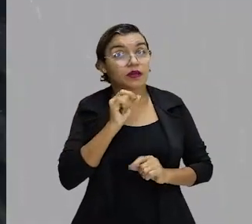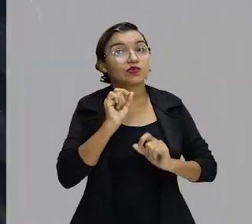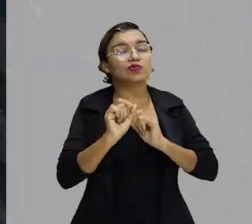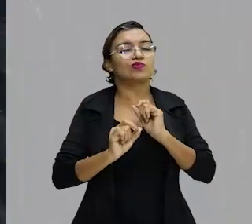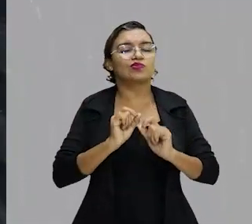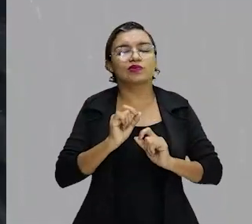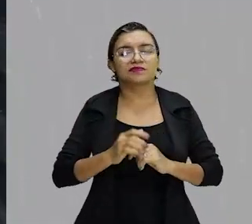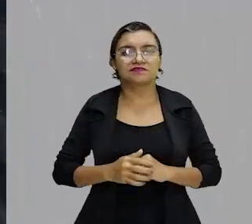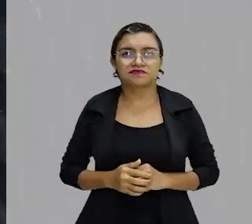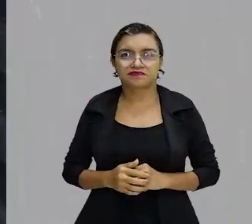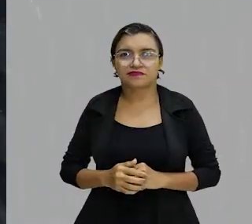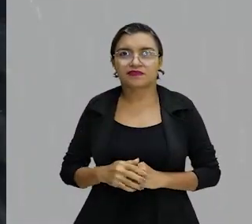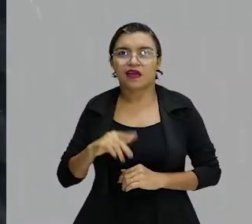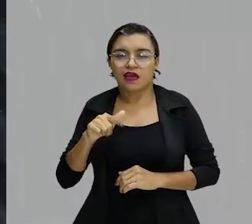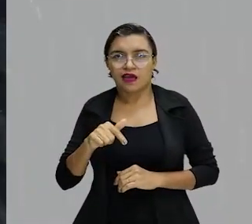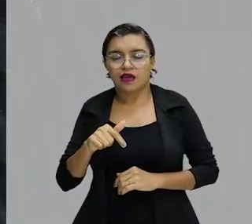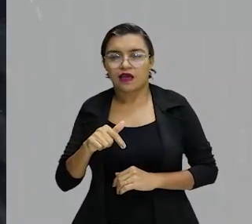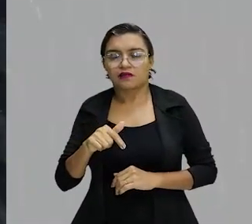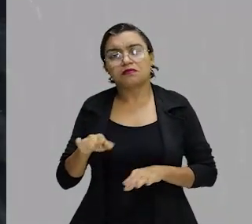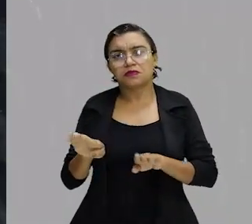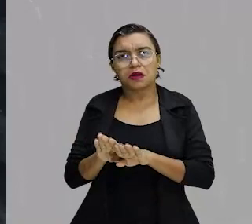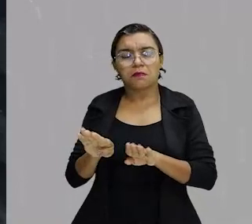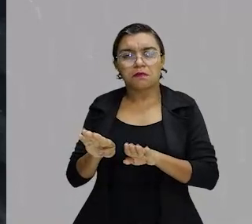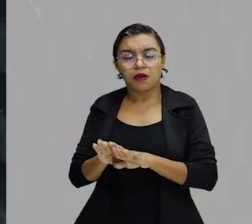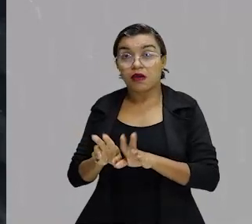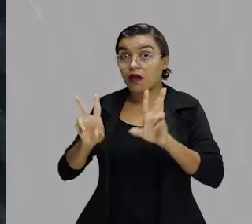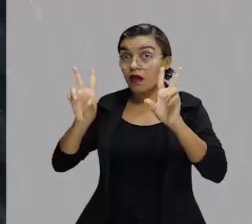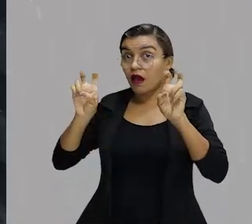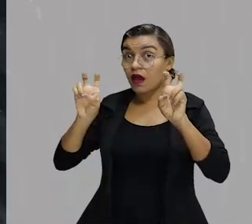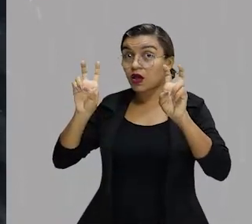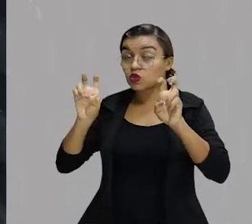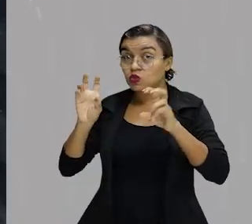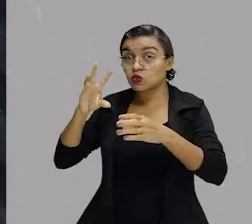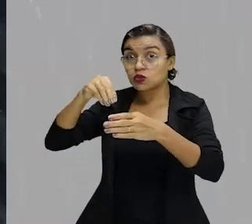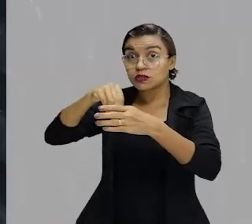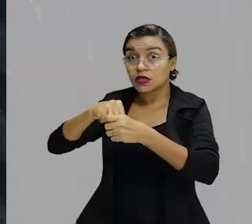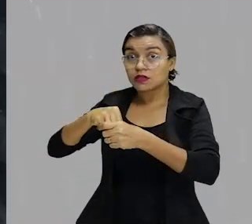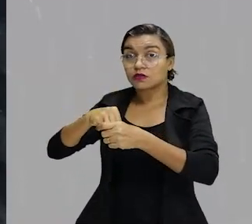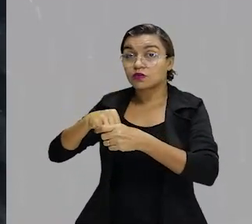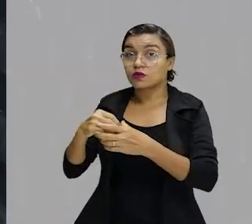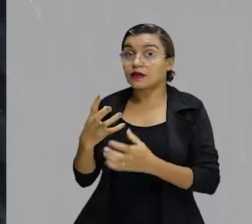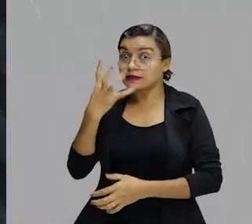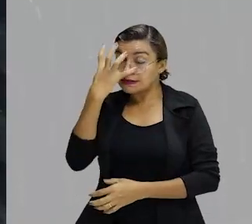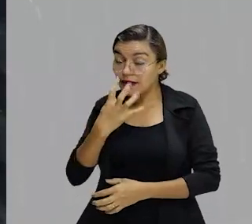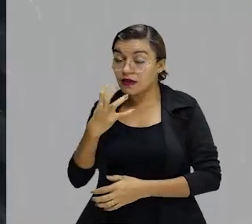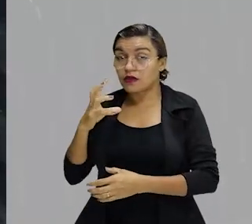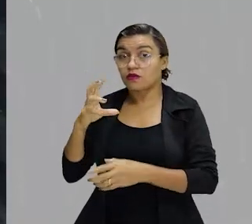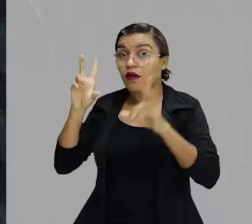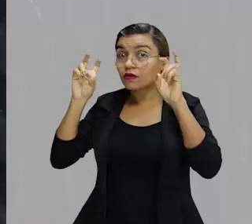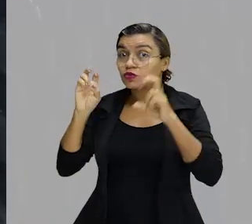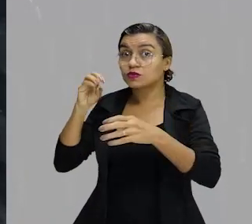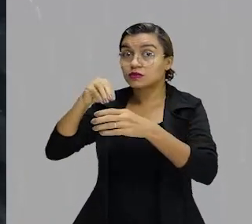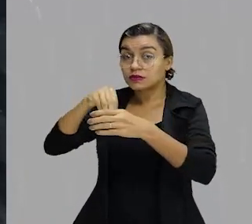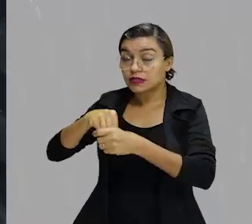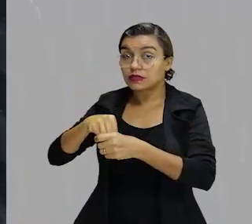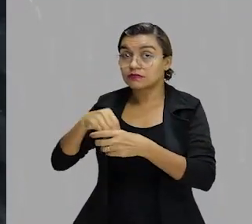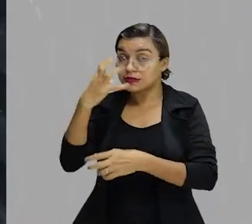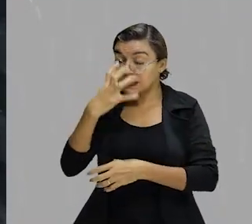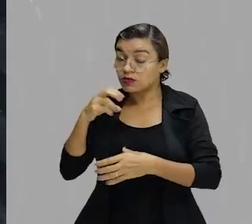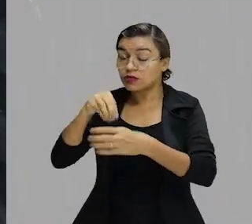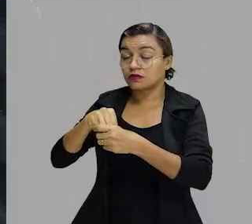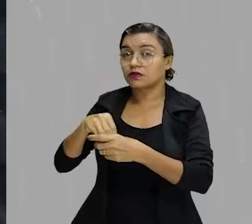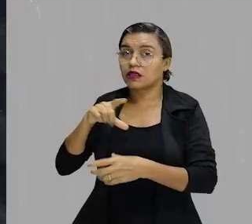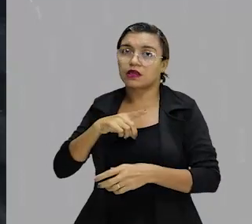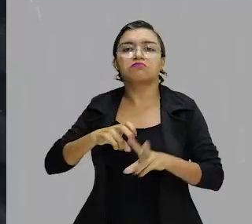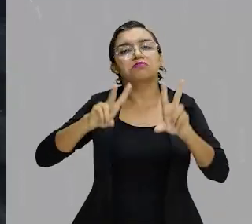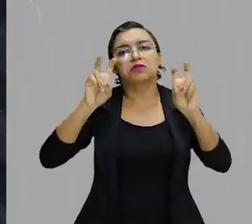ela gira em torno de cenas sérias, de assuntos que têm uma profundidade ou uma seriedade maior. Você tem temas que são